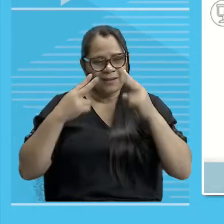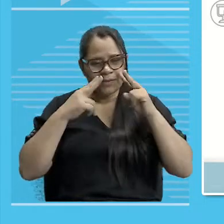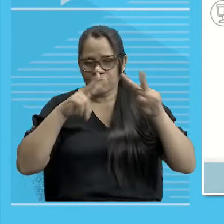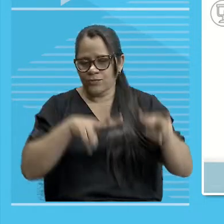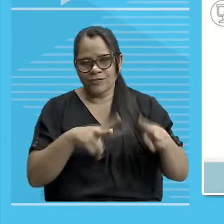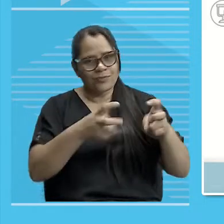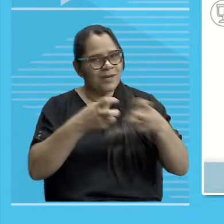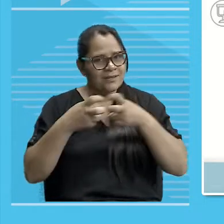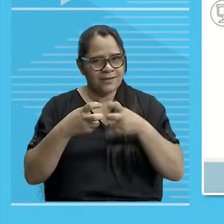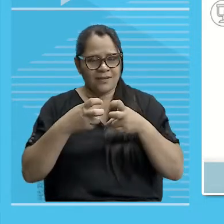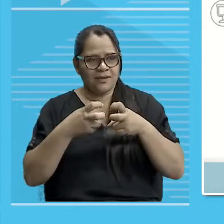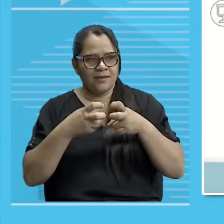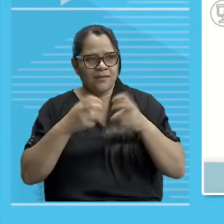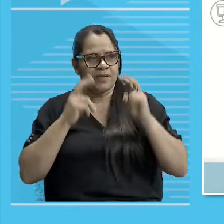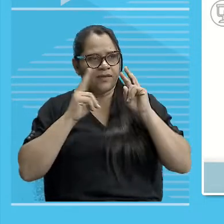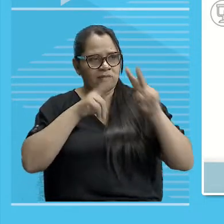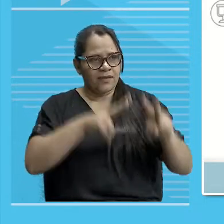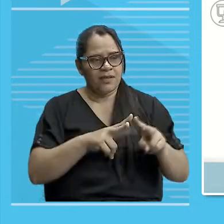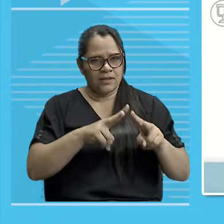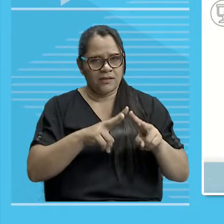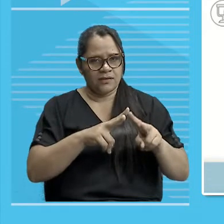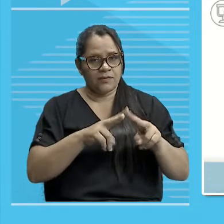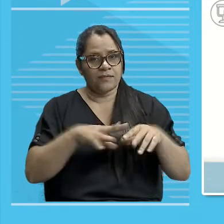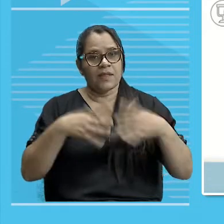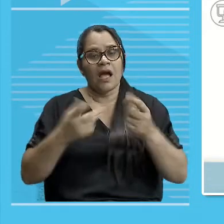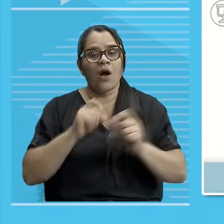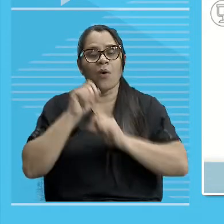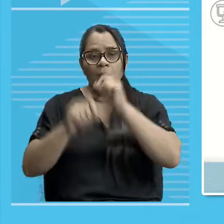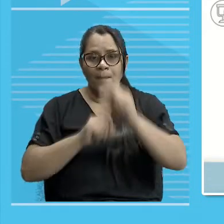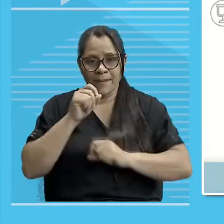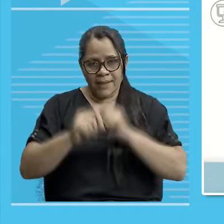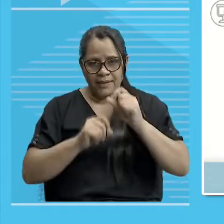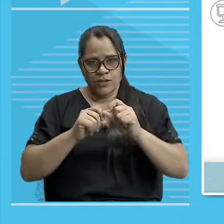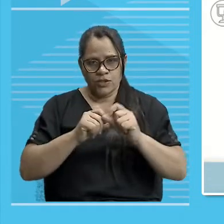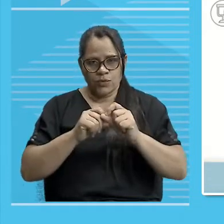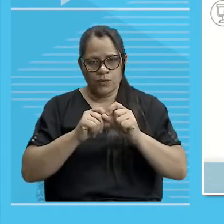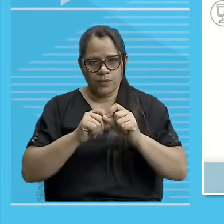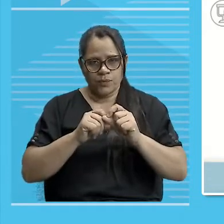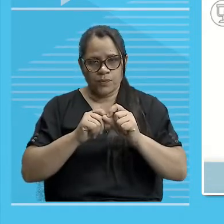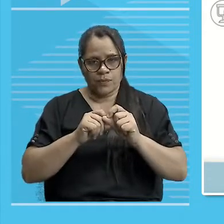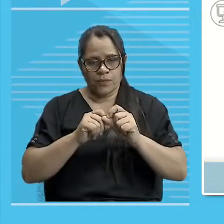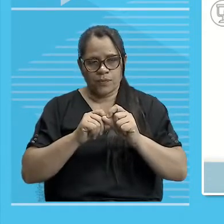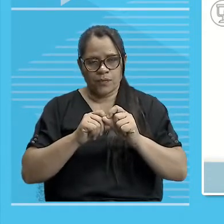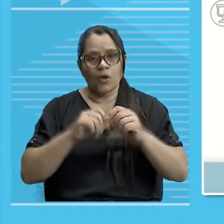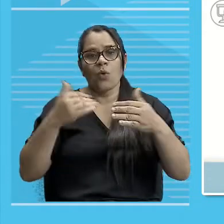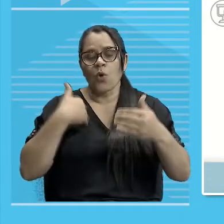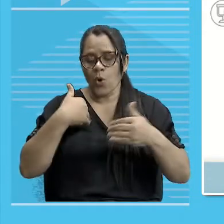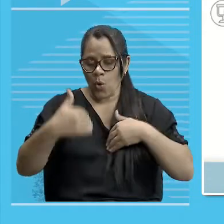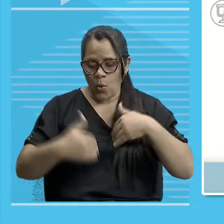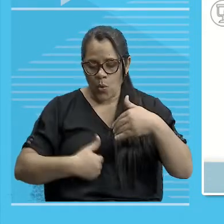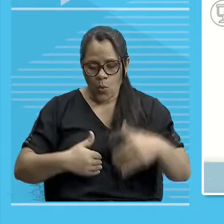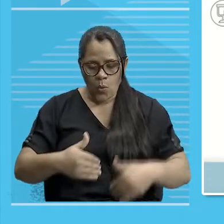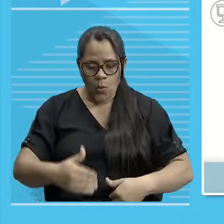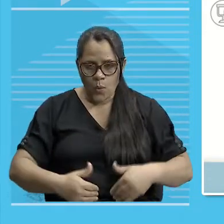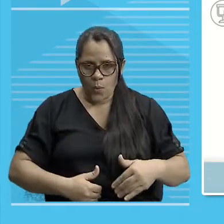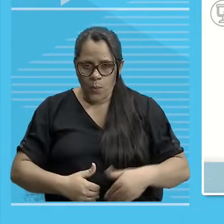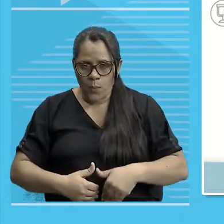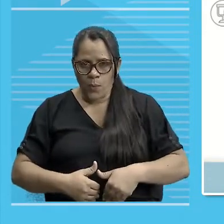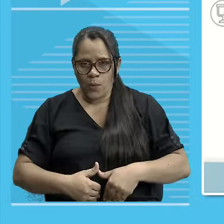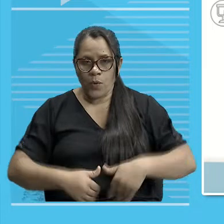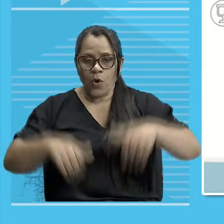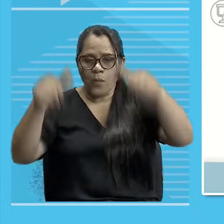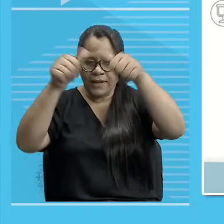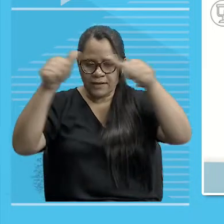né? Aumento dos testículos. O corpo tende a ficar com formas